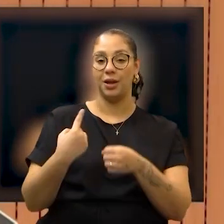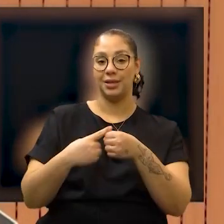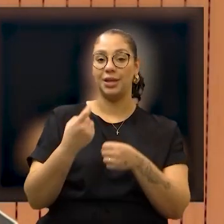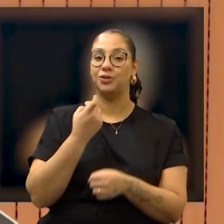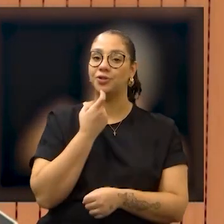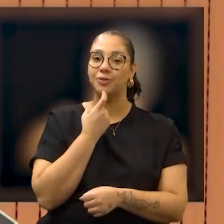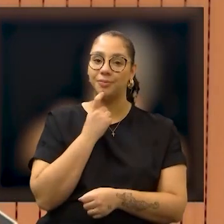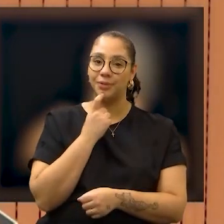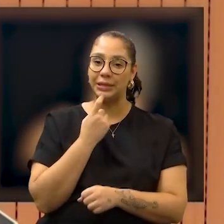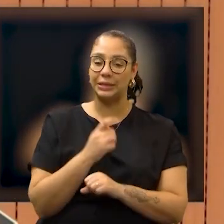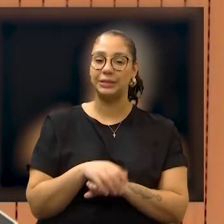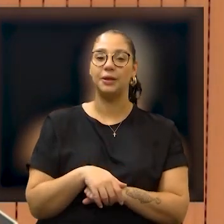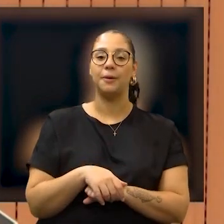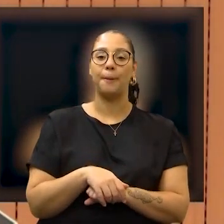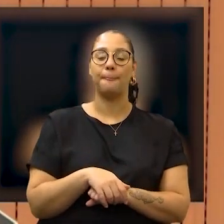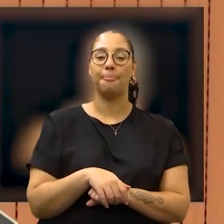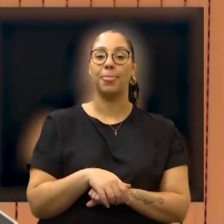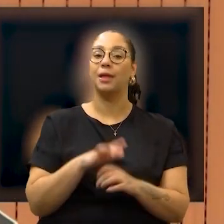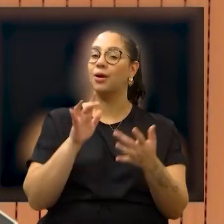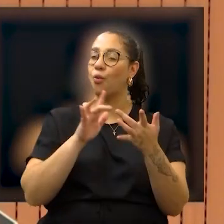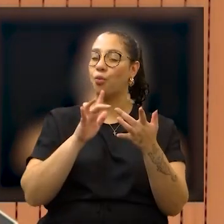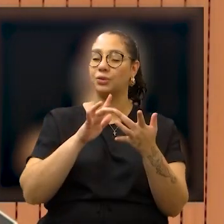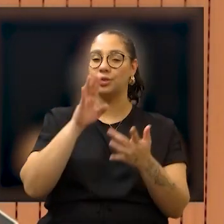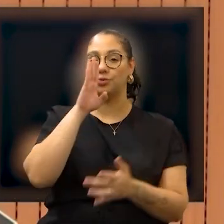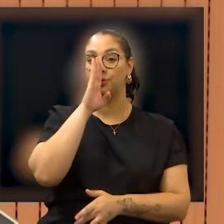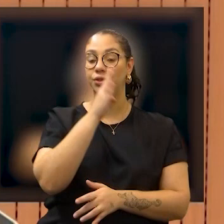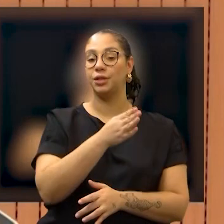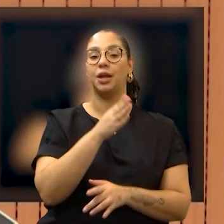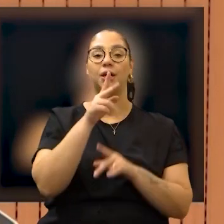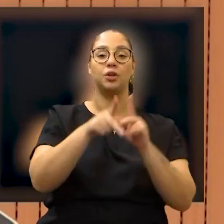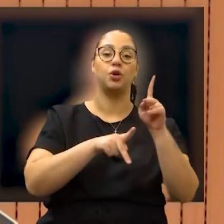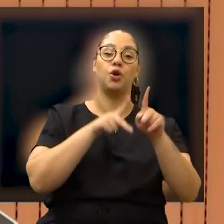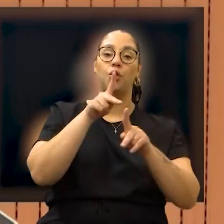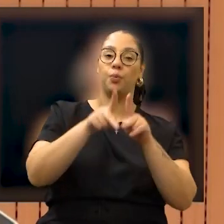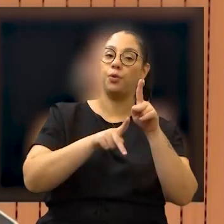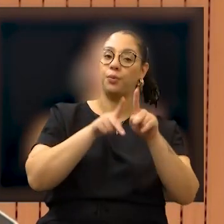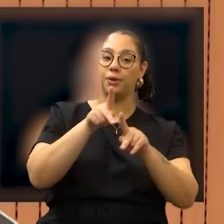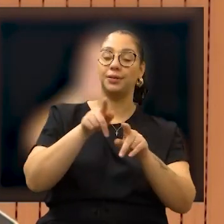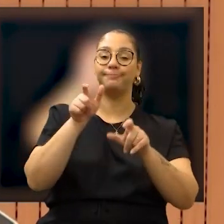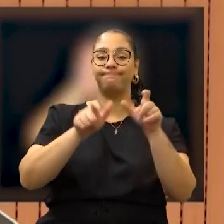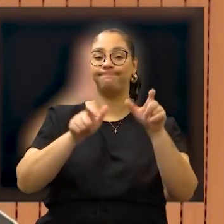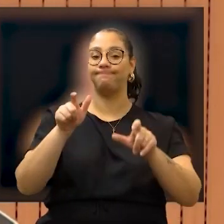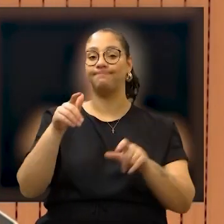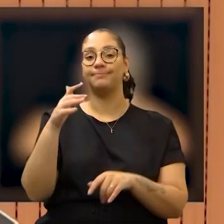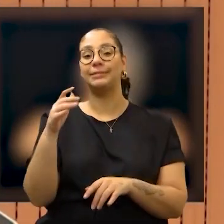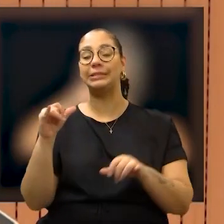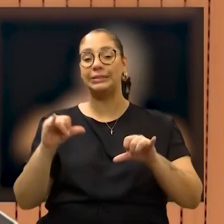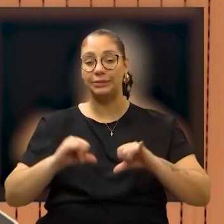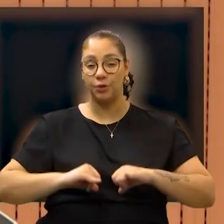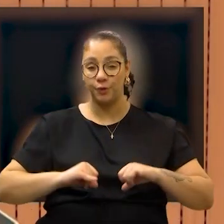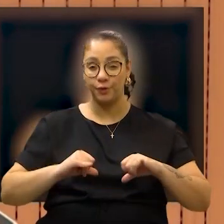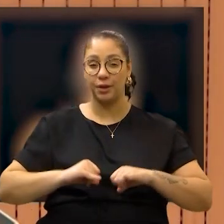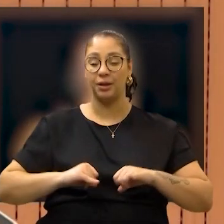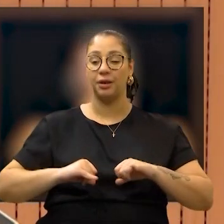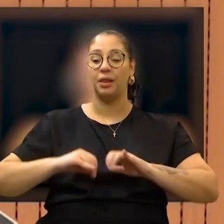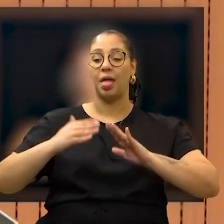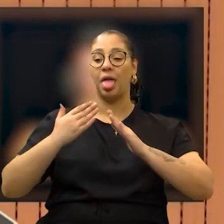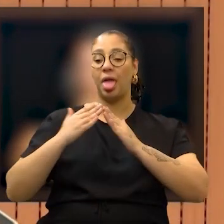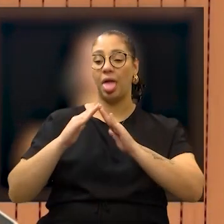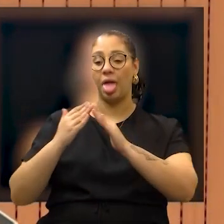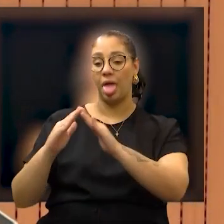na cidade de Campinas, com contato direto com a população mais sofrida,